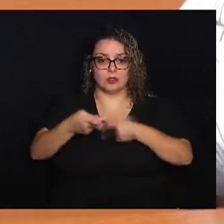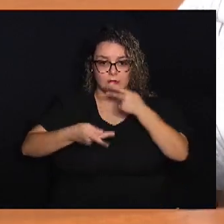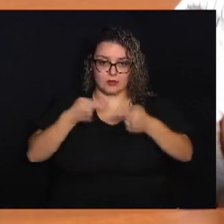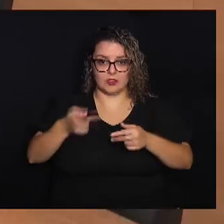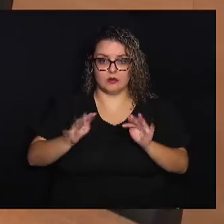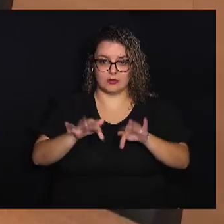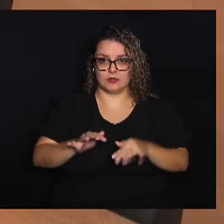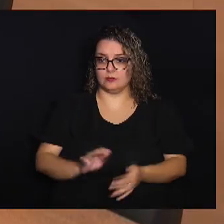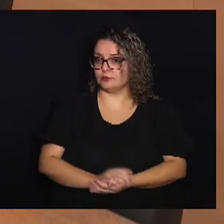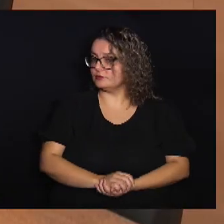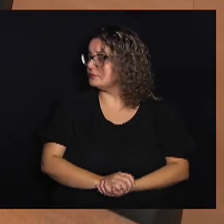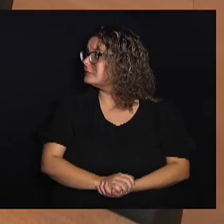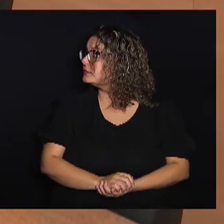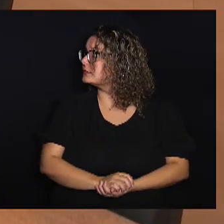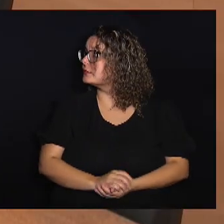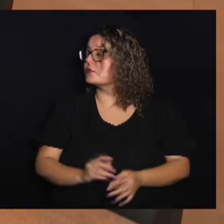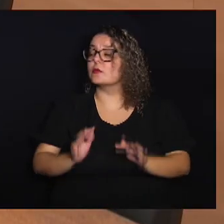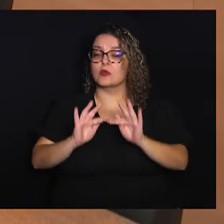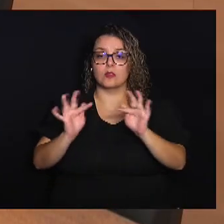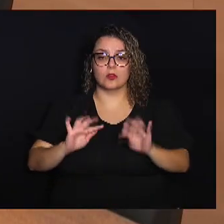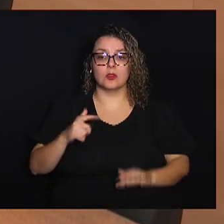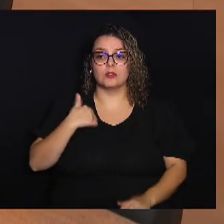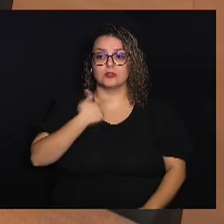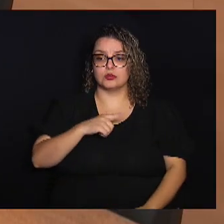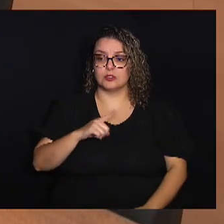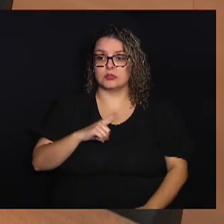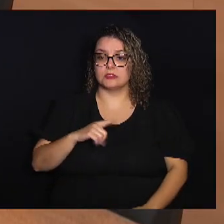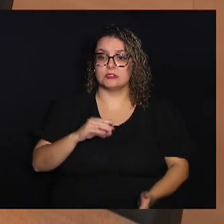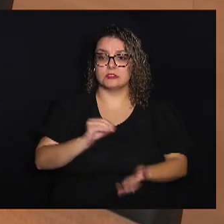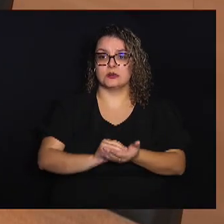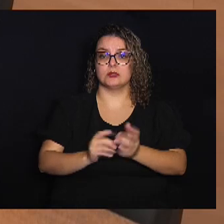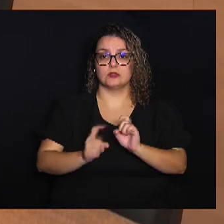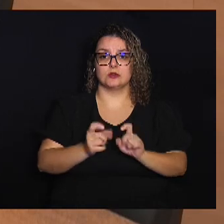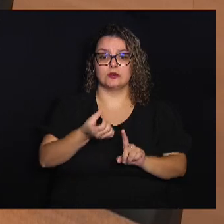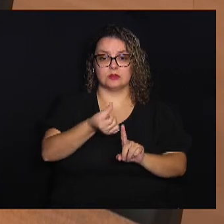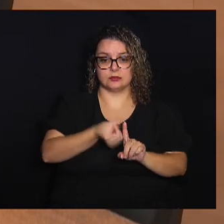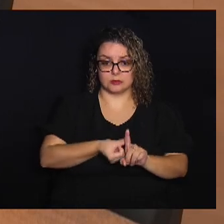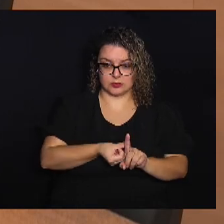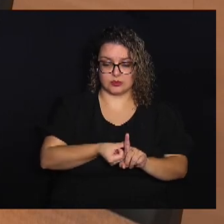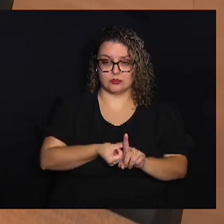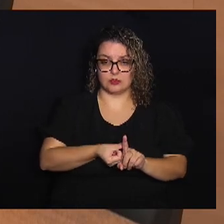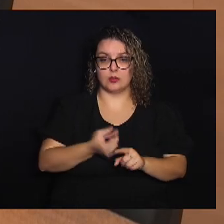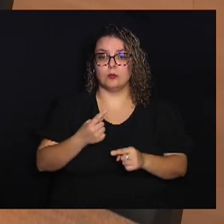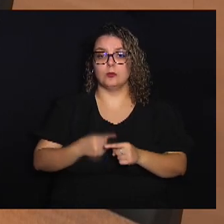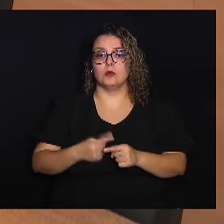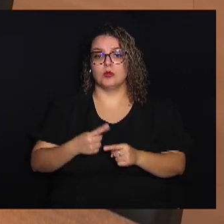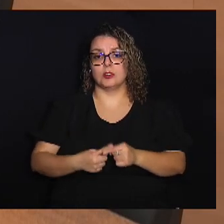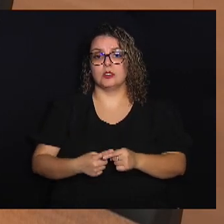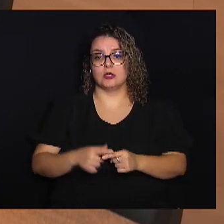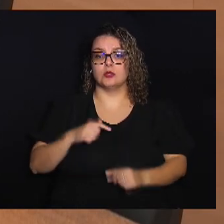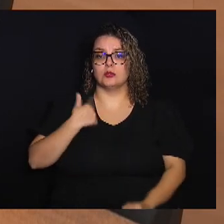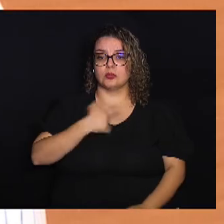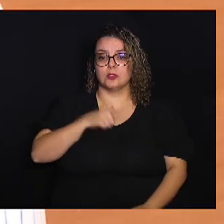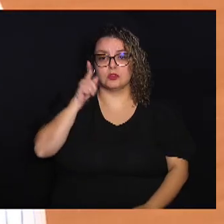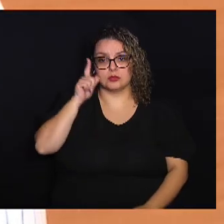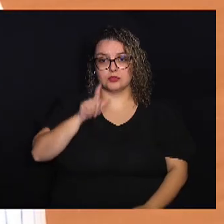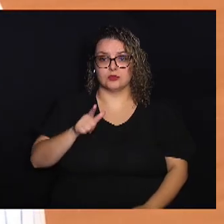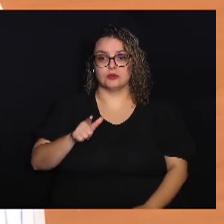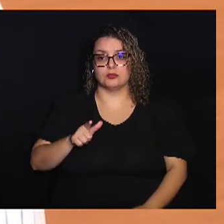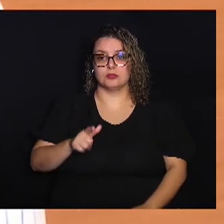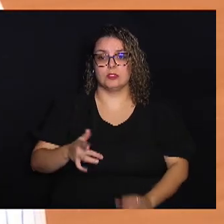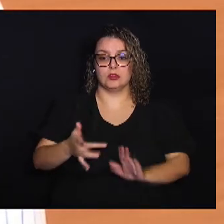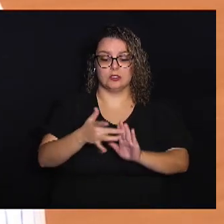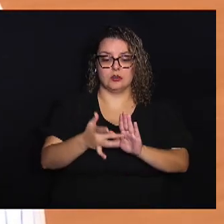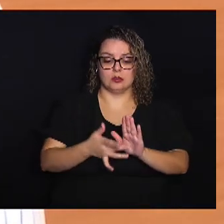considerações. Eu fico feliz de nós termos essa nossa última reunião do semestre, porque nós estamos conseguindo limpar a